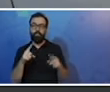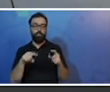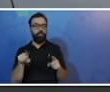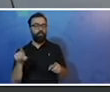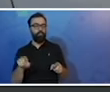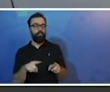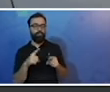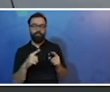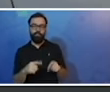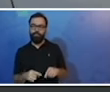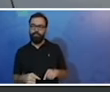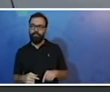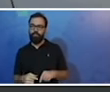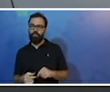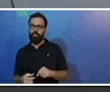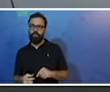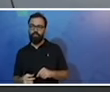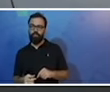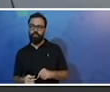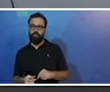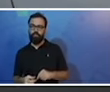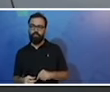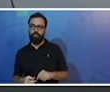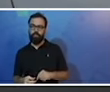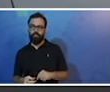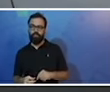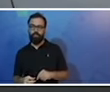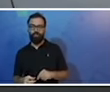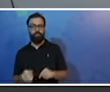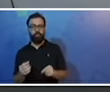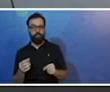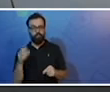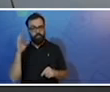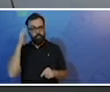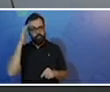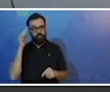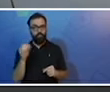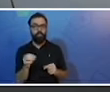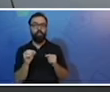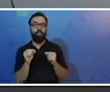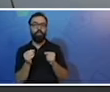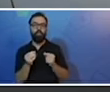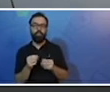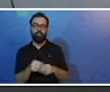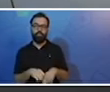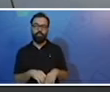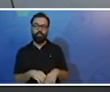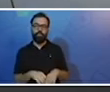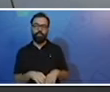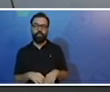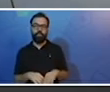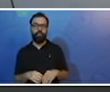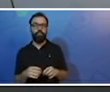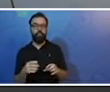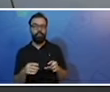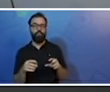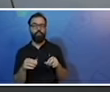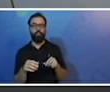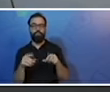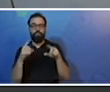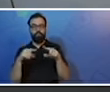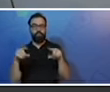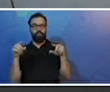visto alguém fazendo essa brincadeira certo vamos entender como é que nós vamos fazer ela bom junto com a letra da música